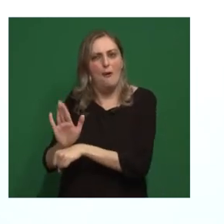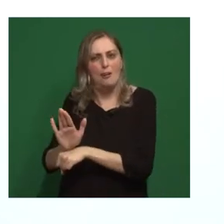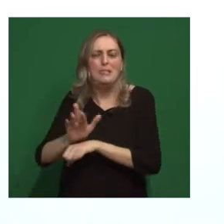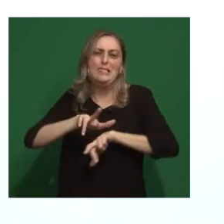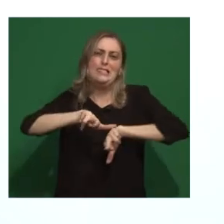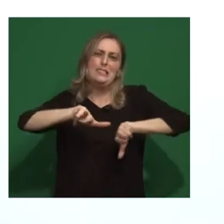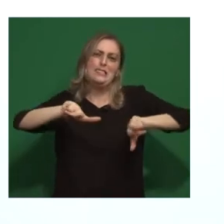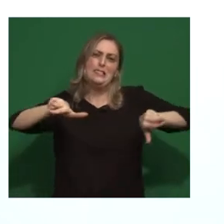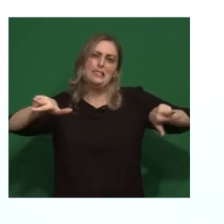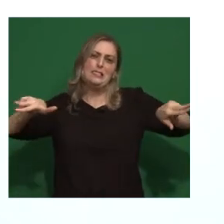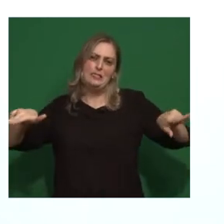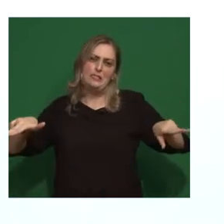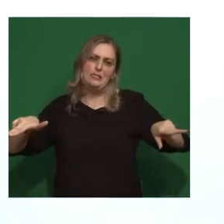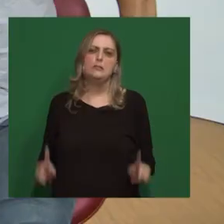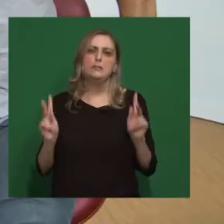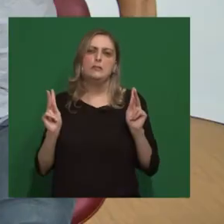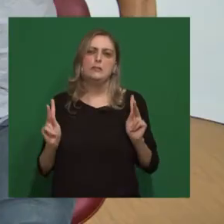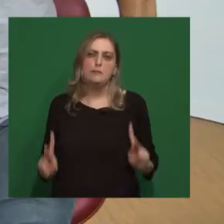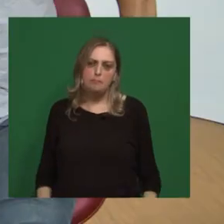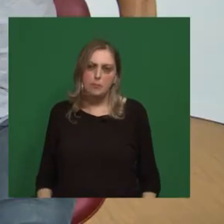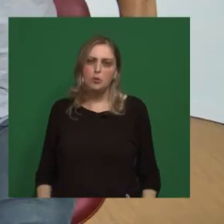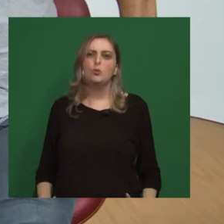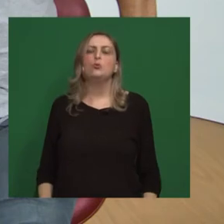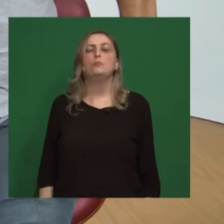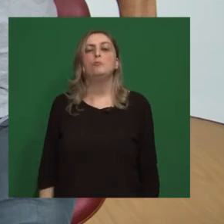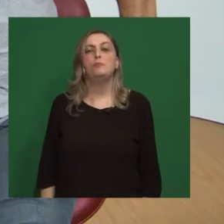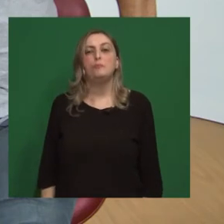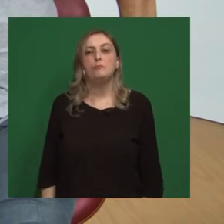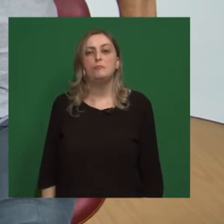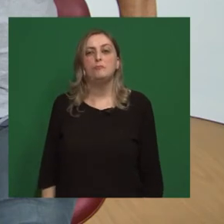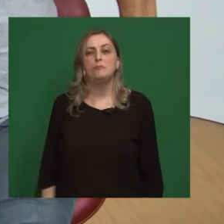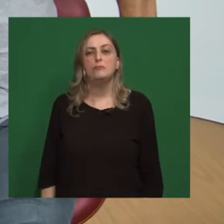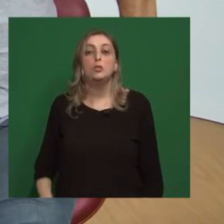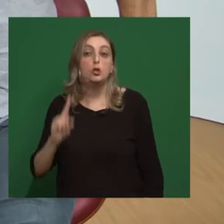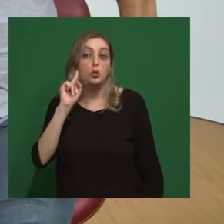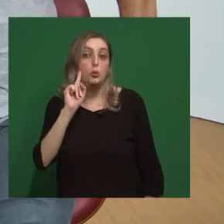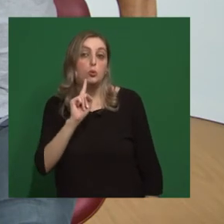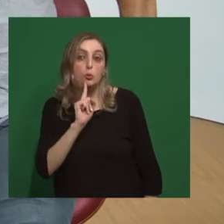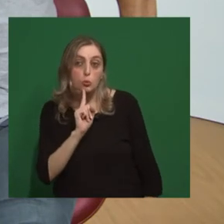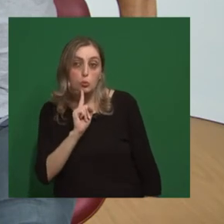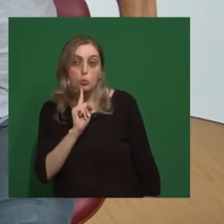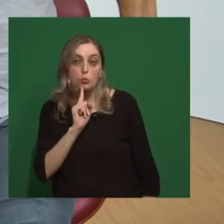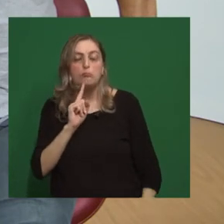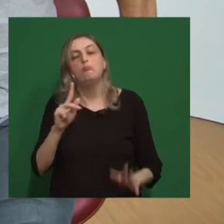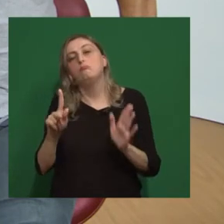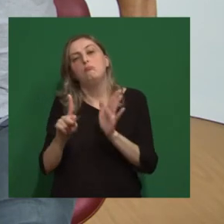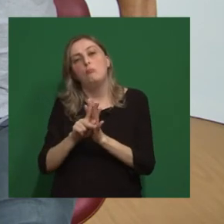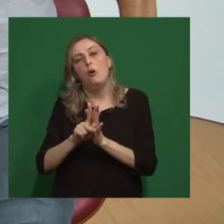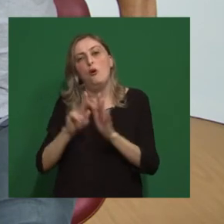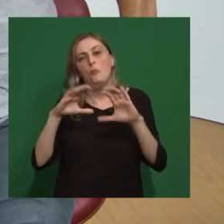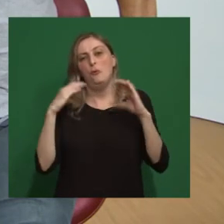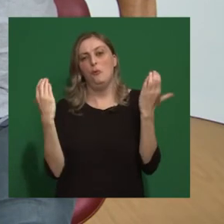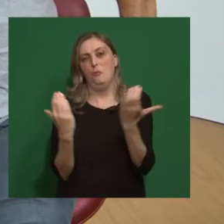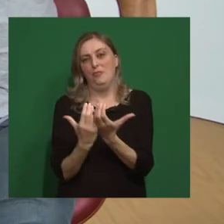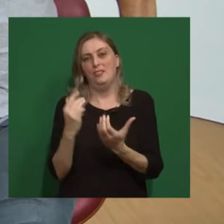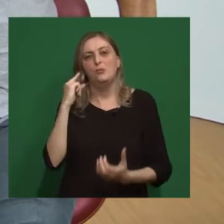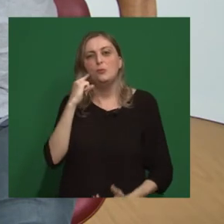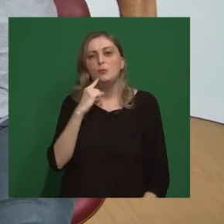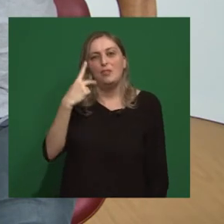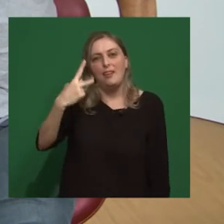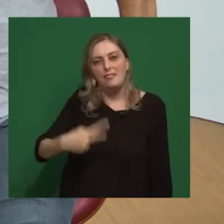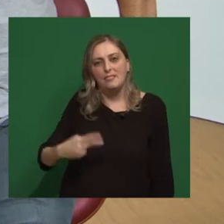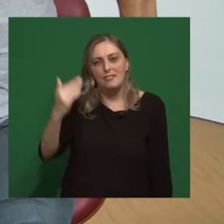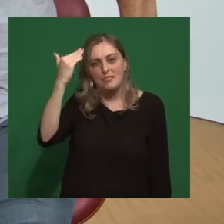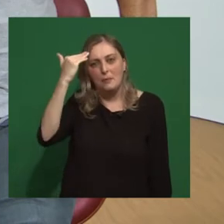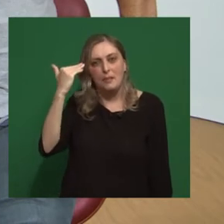diversos colaboradores, pessoas surdas da comunidade surda santamarense. E